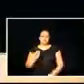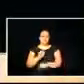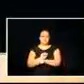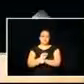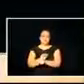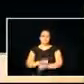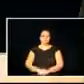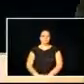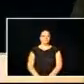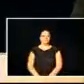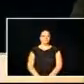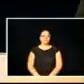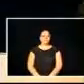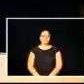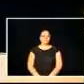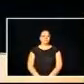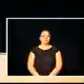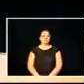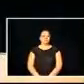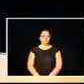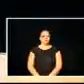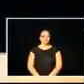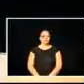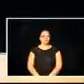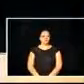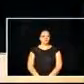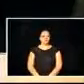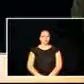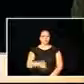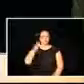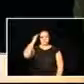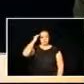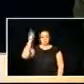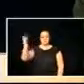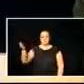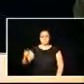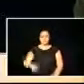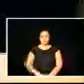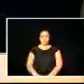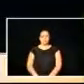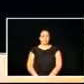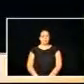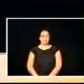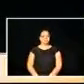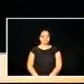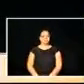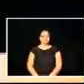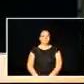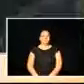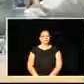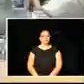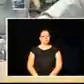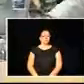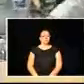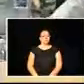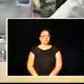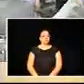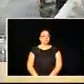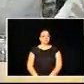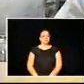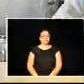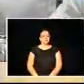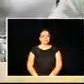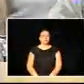dele. Vereador. Não manda para a Câmara Municipal de Taubaté. Muito obrigado, presidente Jefferson Campos. Muito obrigado. Muito obrigado a todos. Uma boa